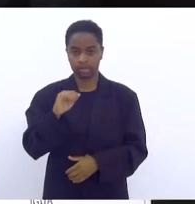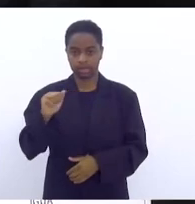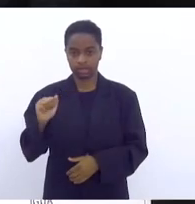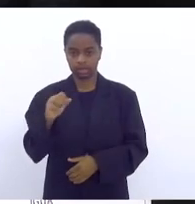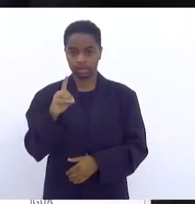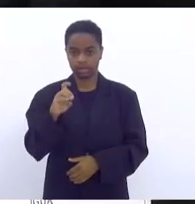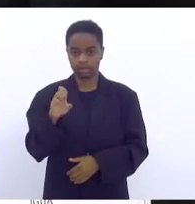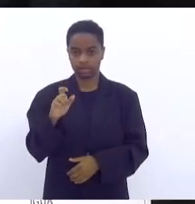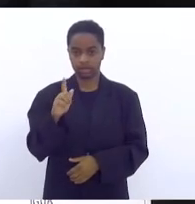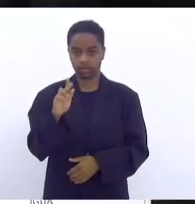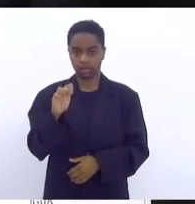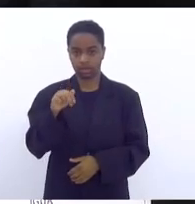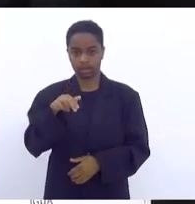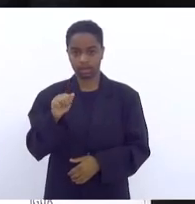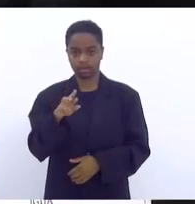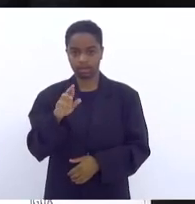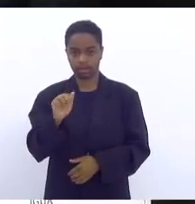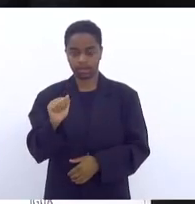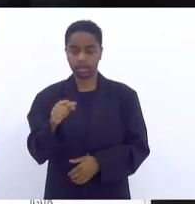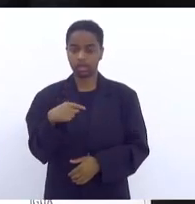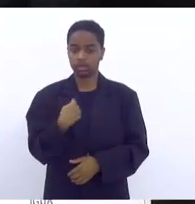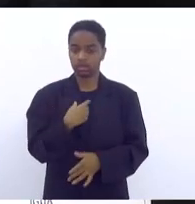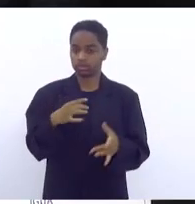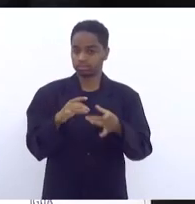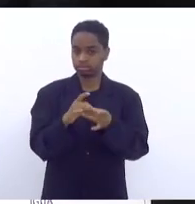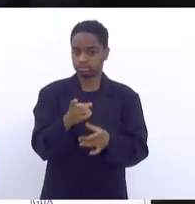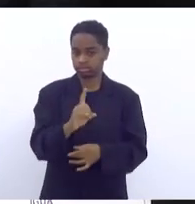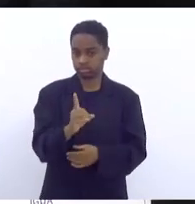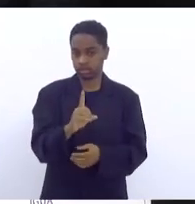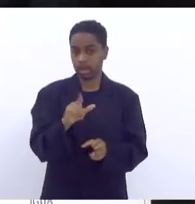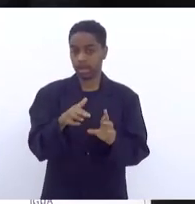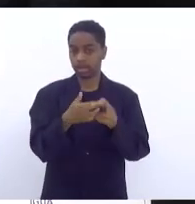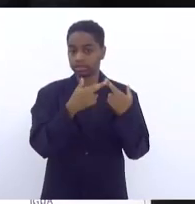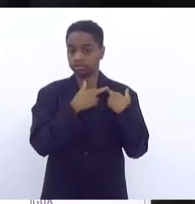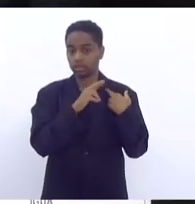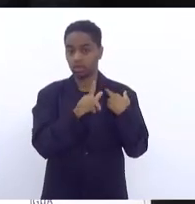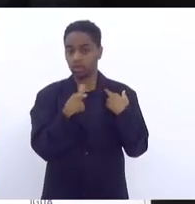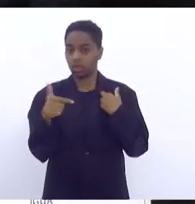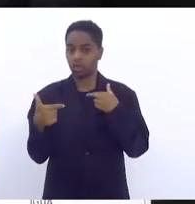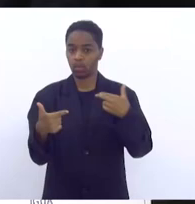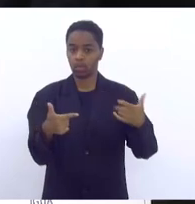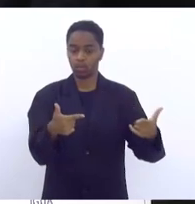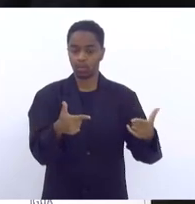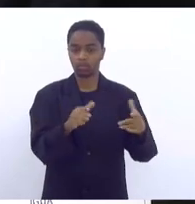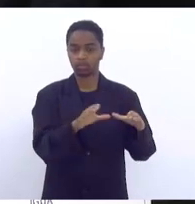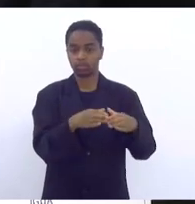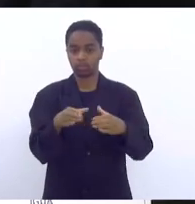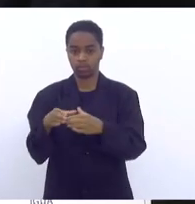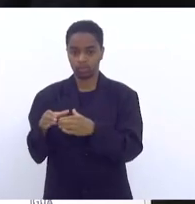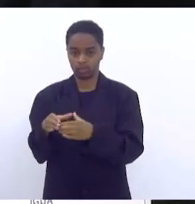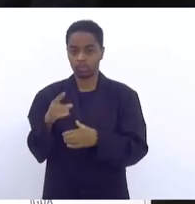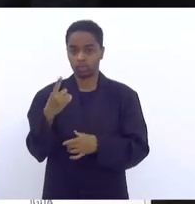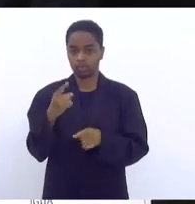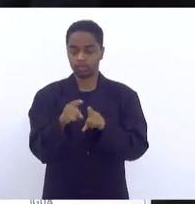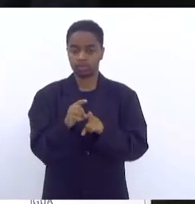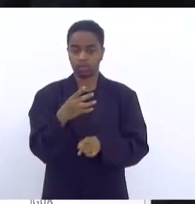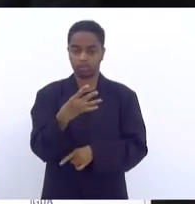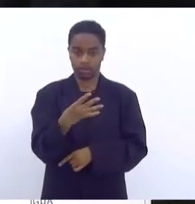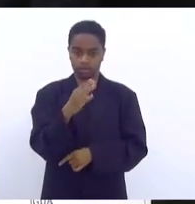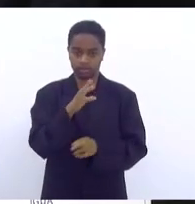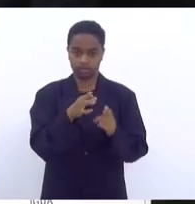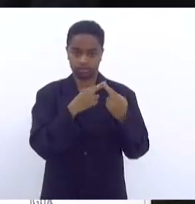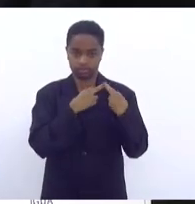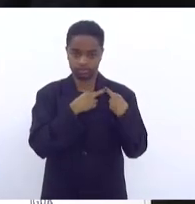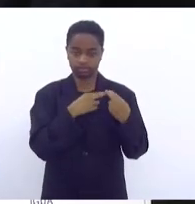faz parte dessa essas obrigações são pertinentes a outros blocos ao bloco um e quatro sobretudo eh